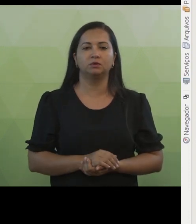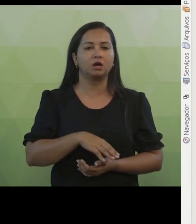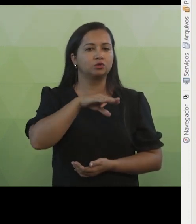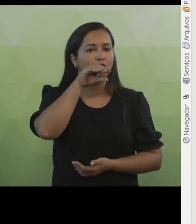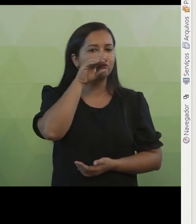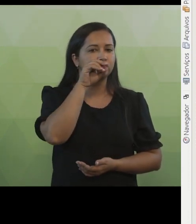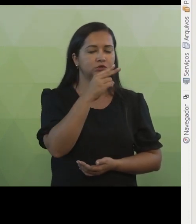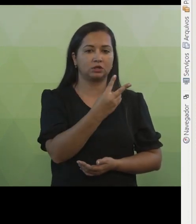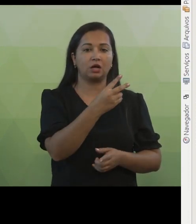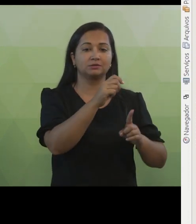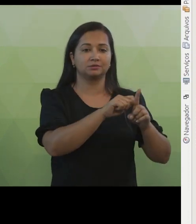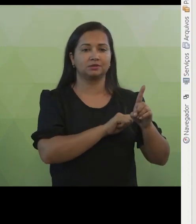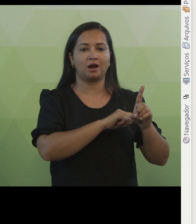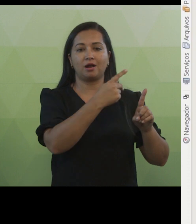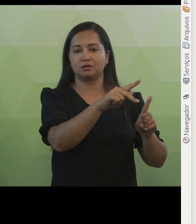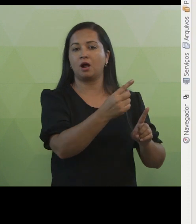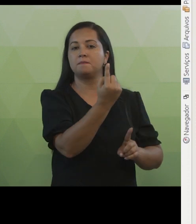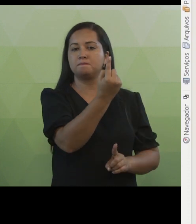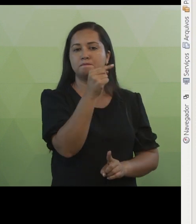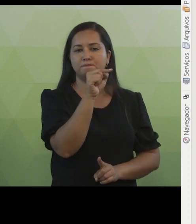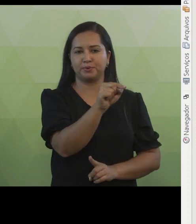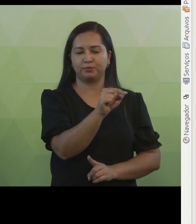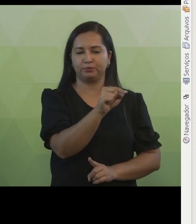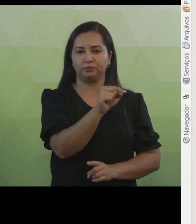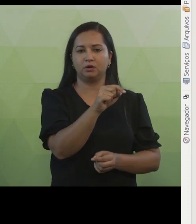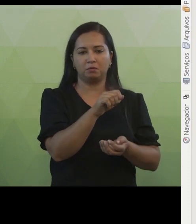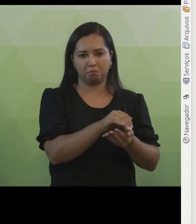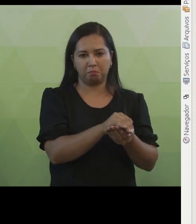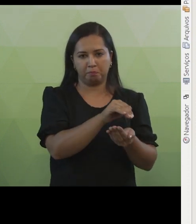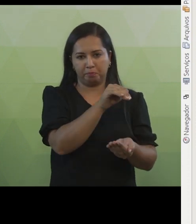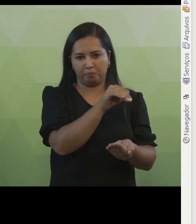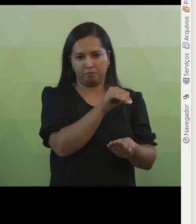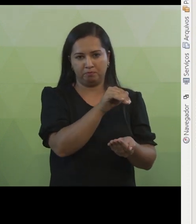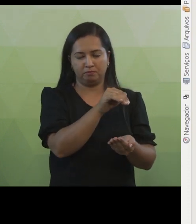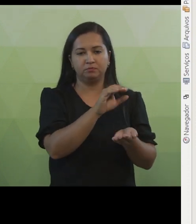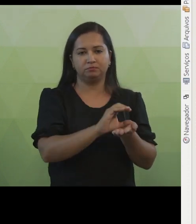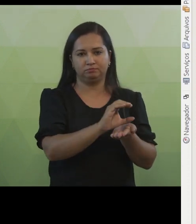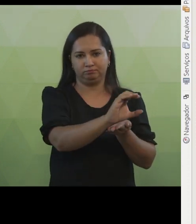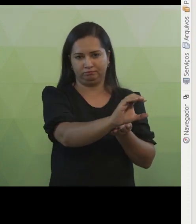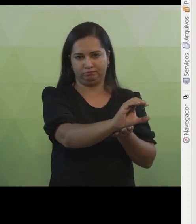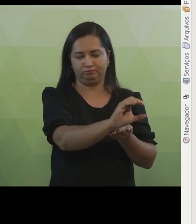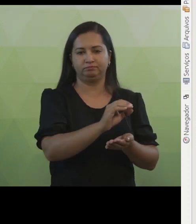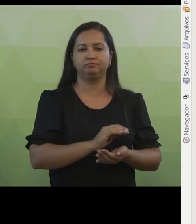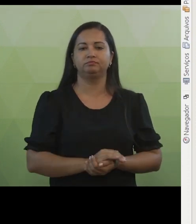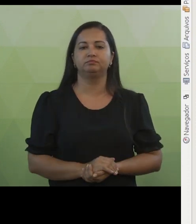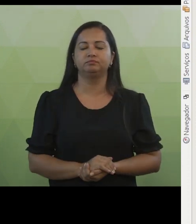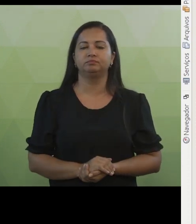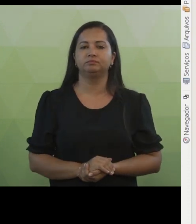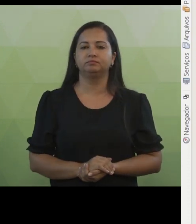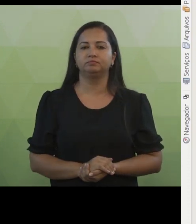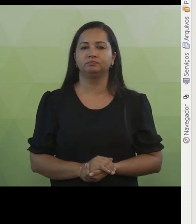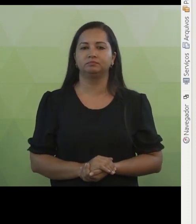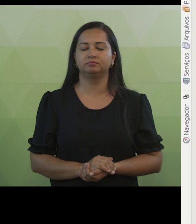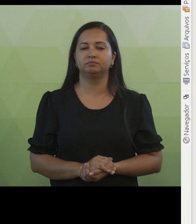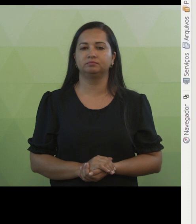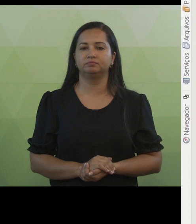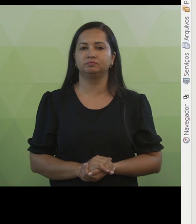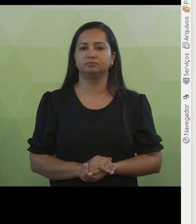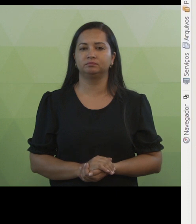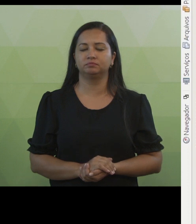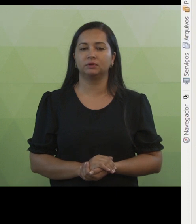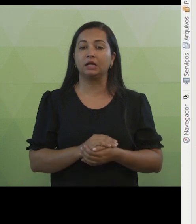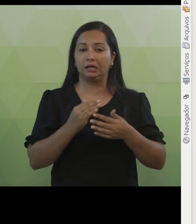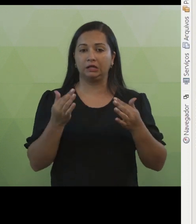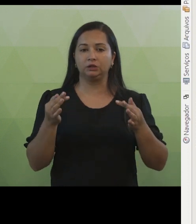Funcionário 2 tem um salário de 1.000 e acumulo aqui a bonificação do funcionário 2. E por fim, eu